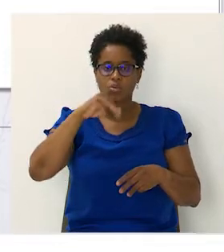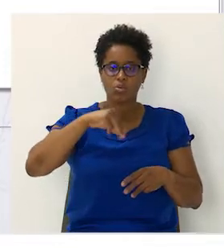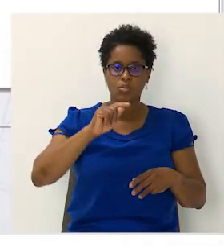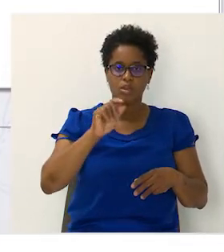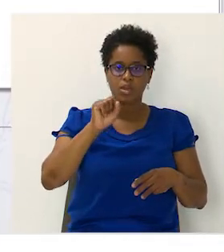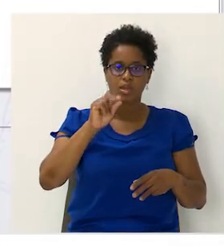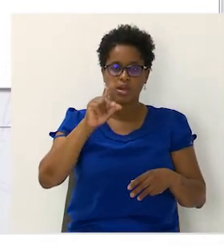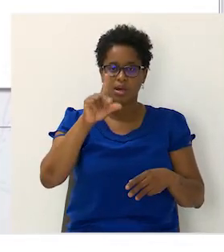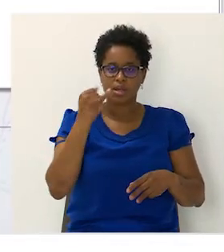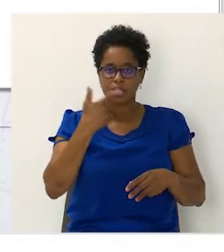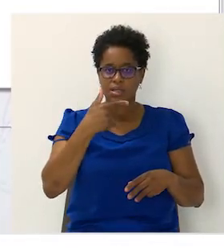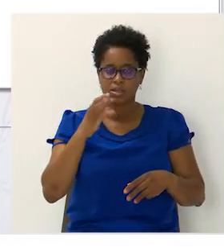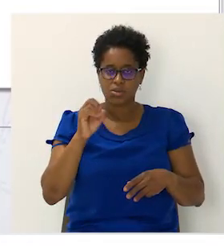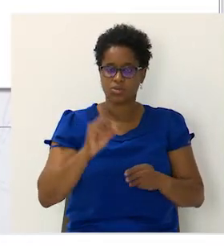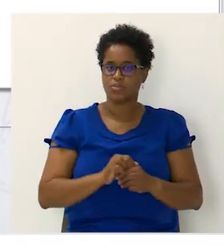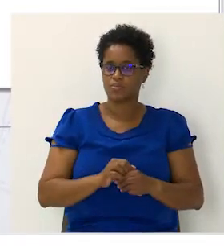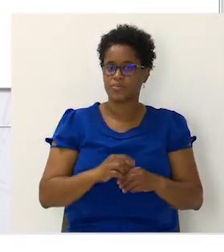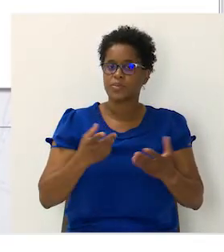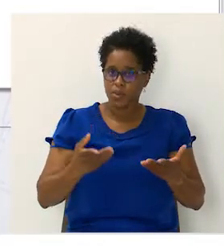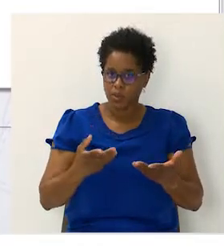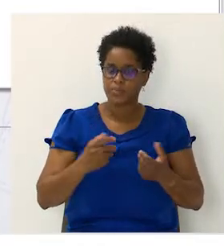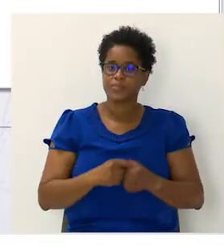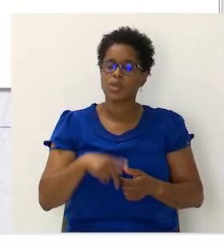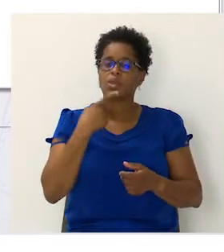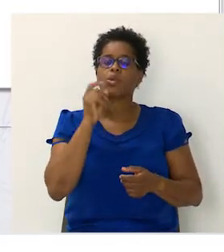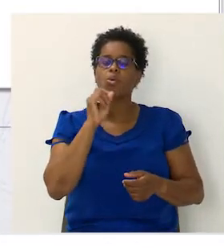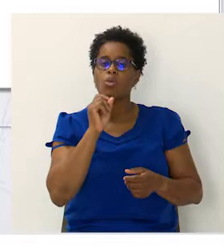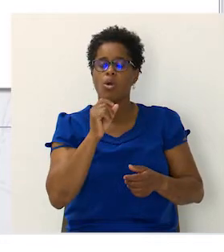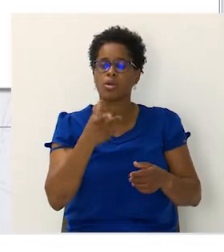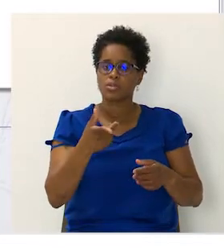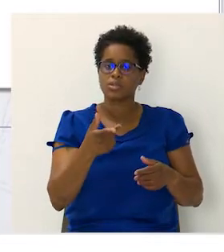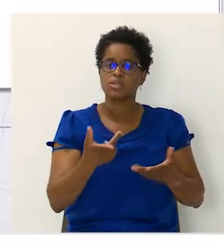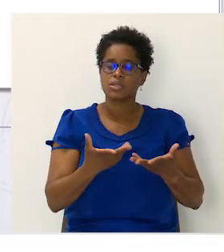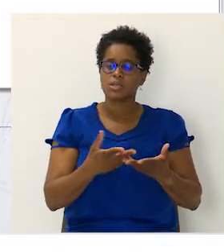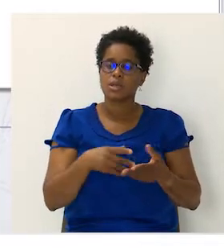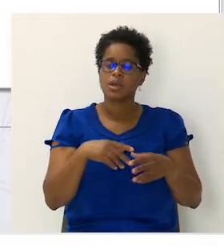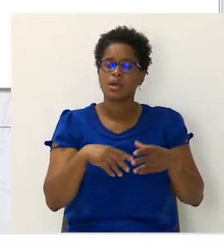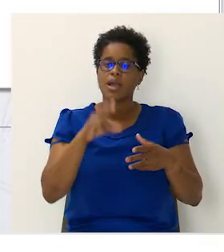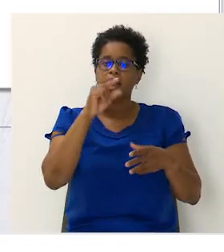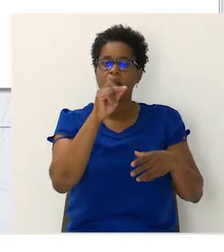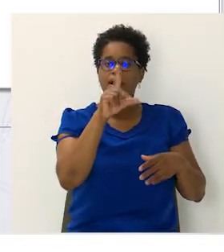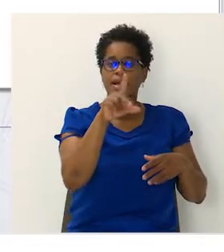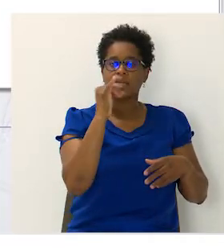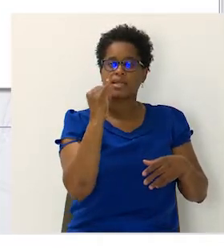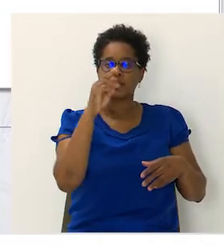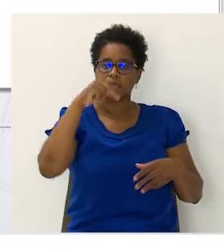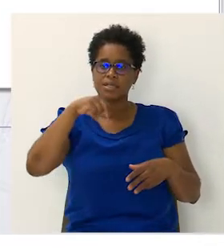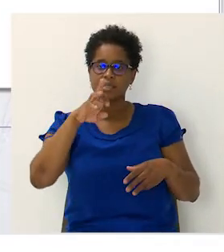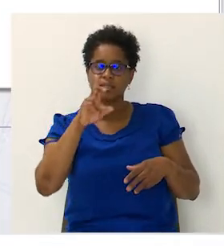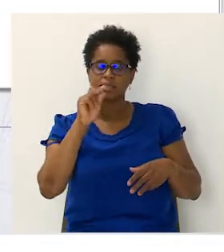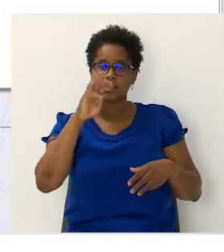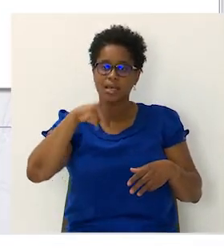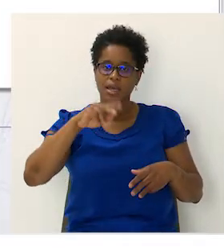o segundo monumento megalítico chama-se alinhamento, como